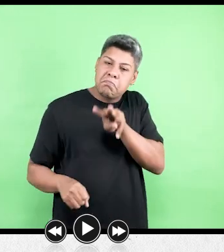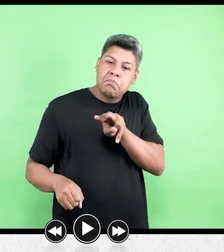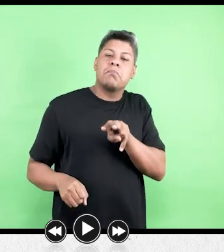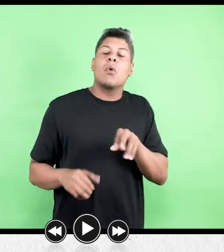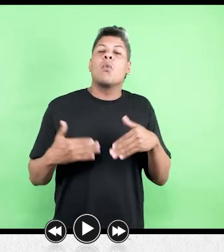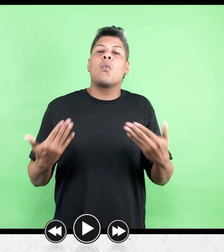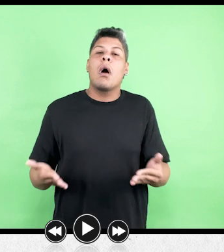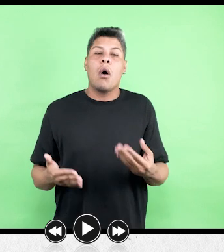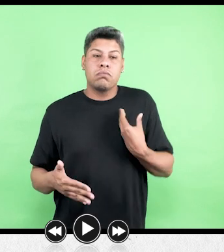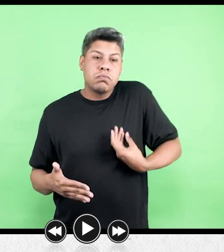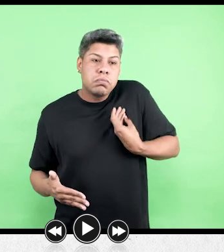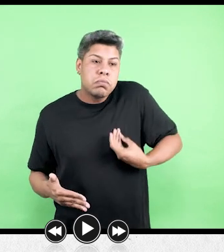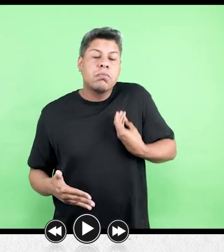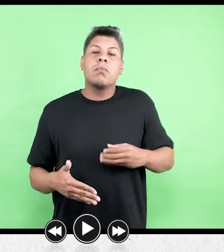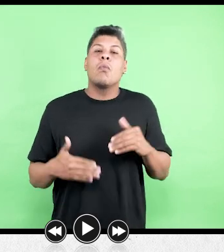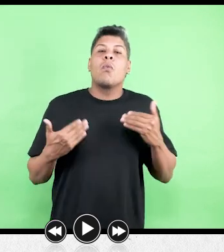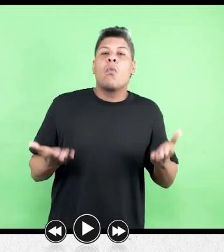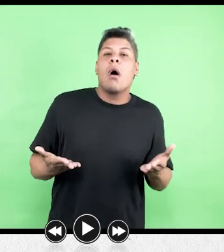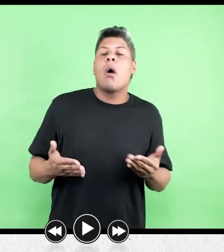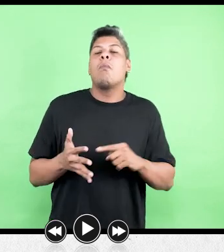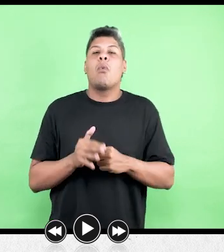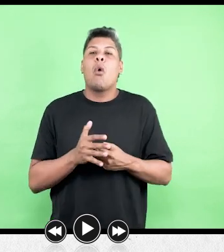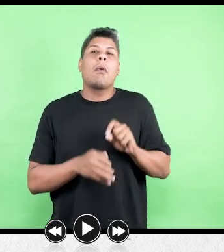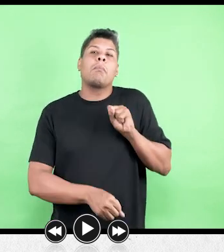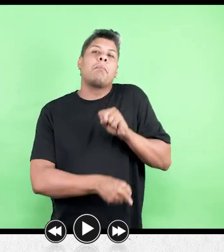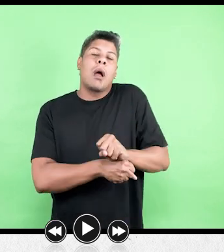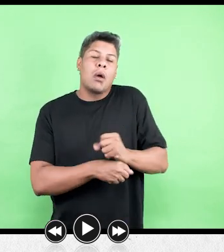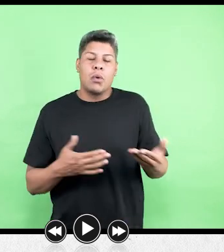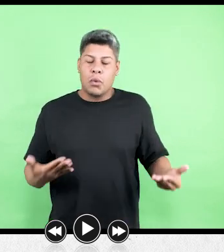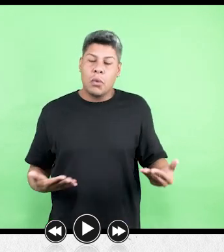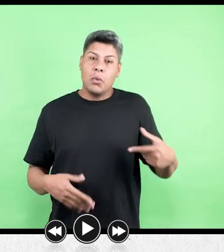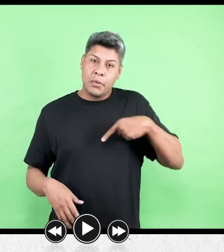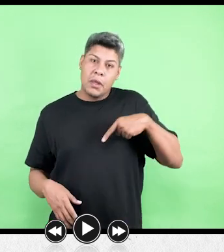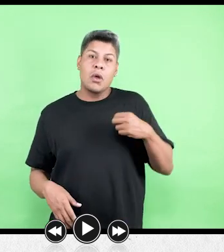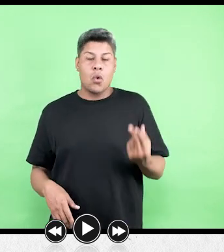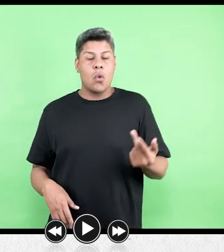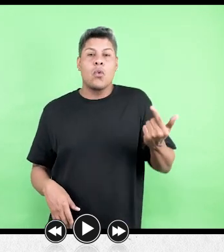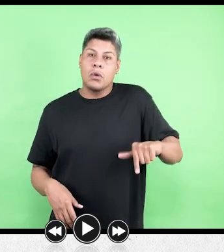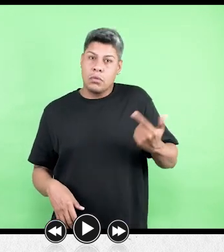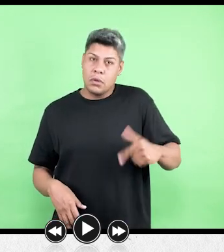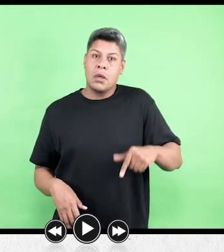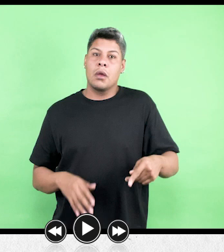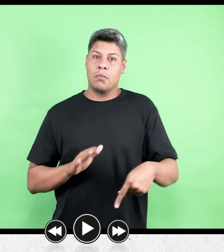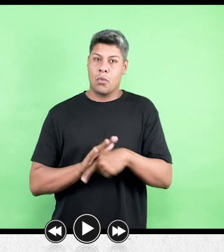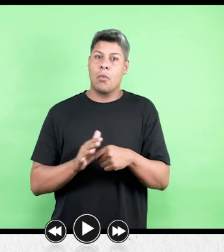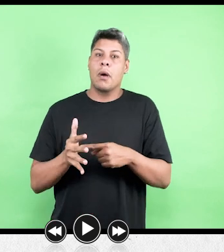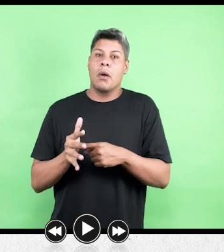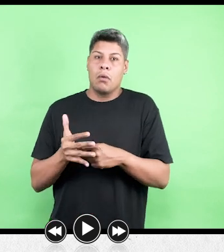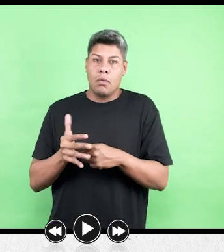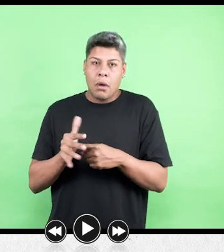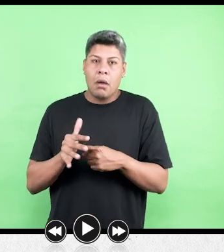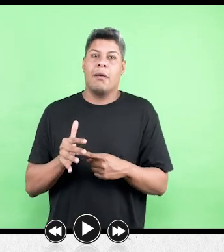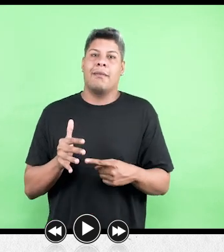qual bomba que está operando, qual bomba que está reserva parada. Se existe, então, um conjunto motor-bomba reserva instalado